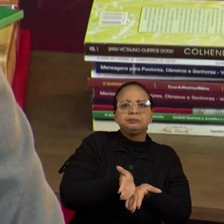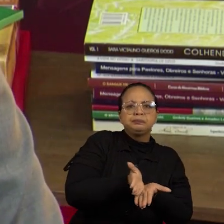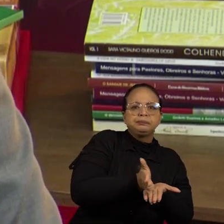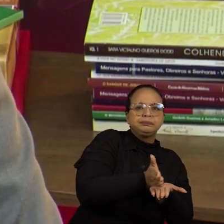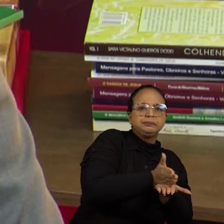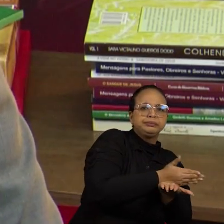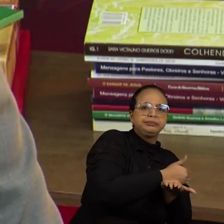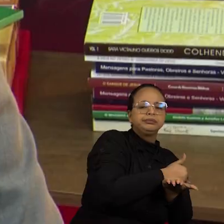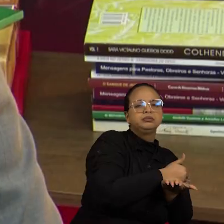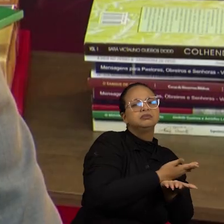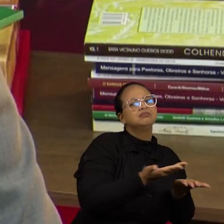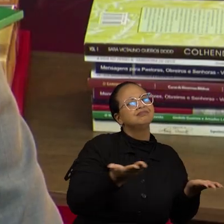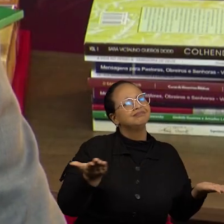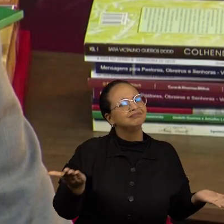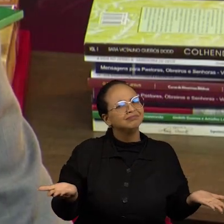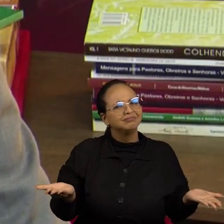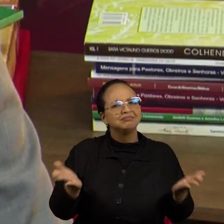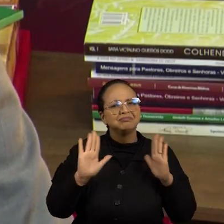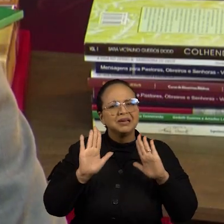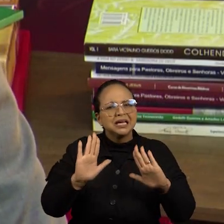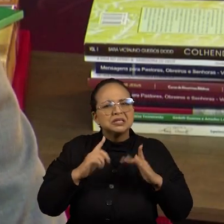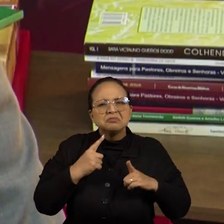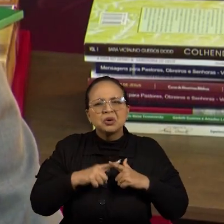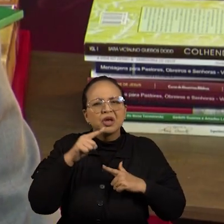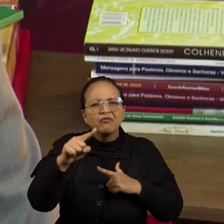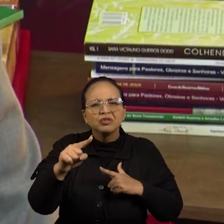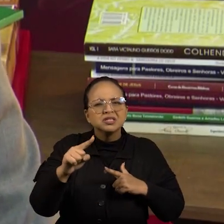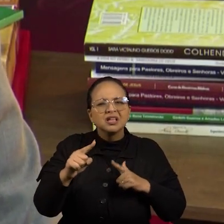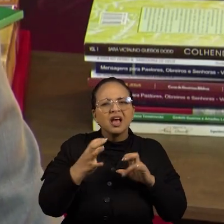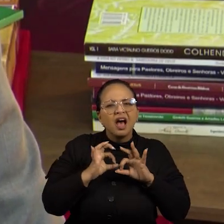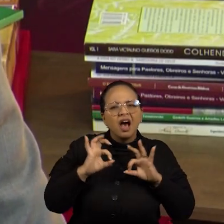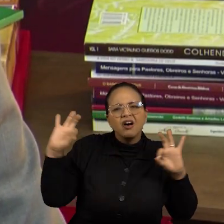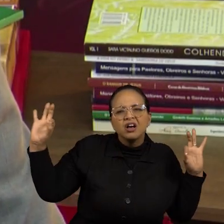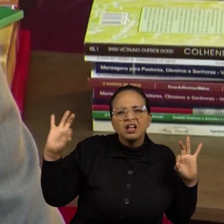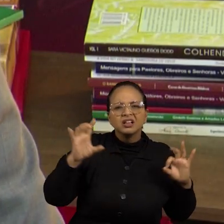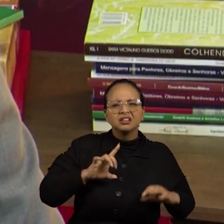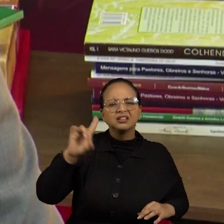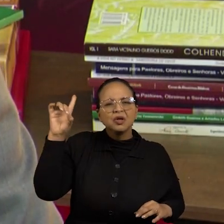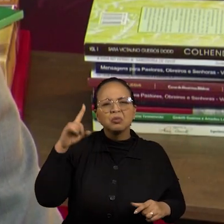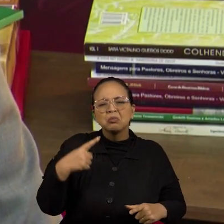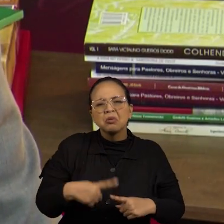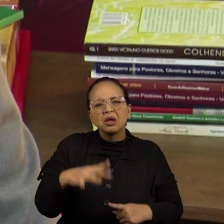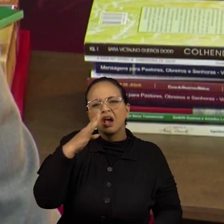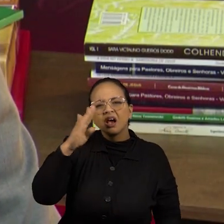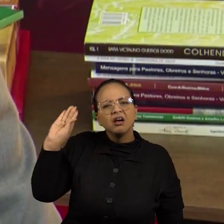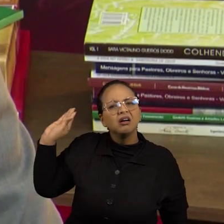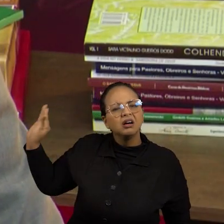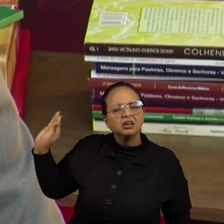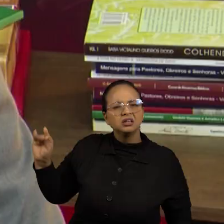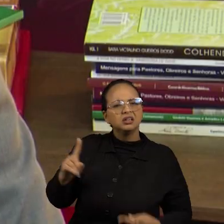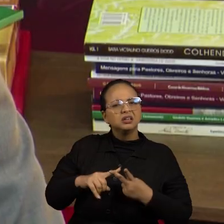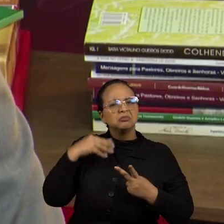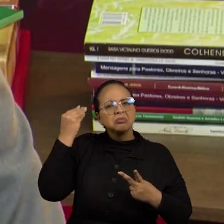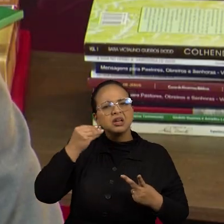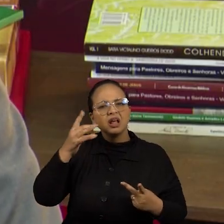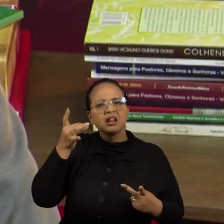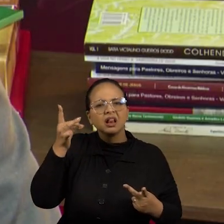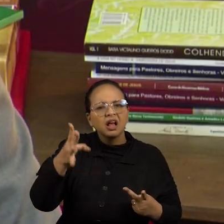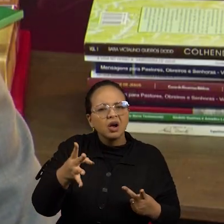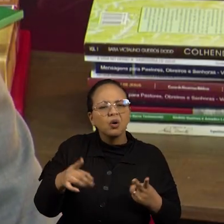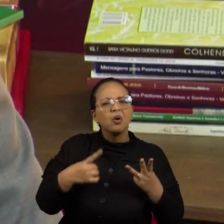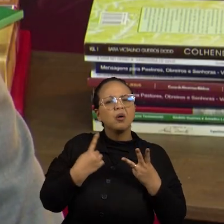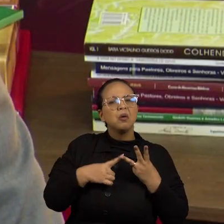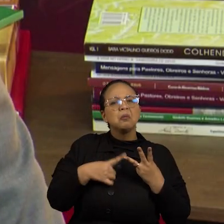porquê você foi para o Egito, porque às vezes você se afastou do Senhor, da experiência, por que você